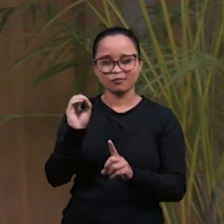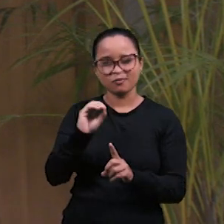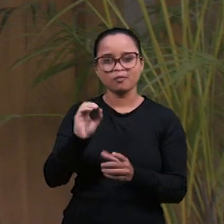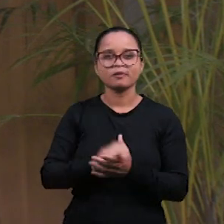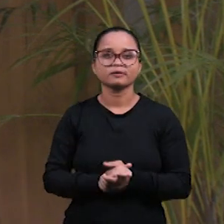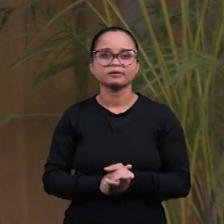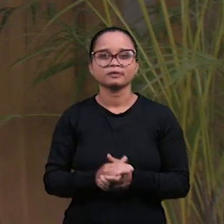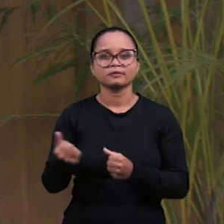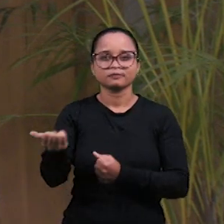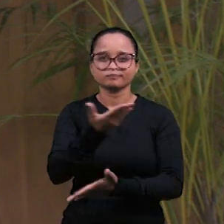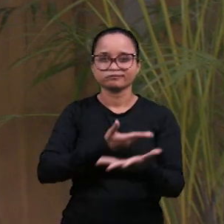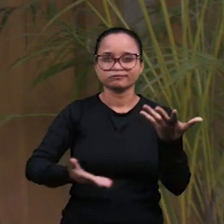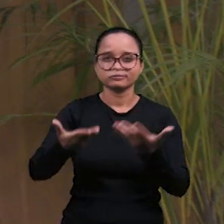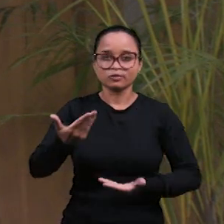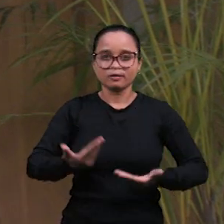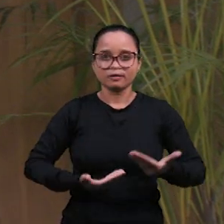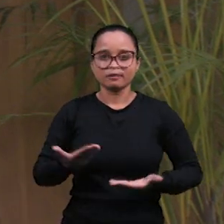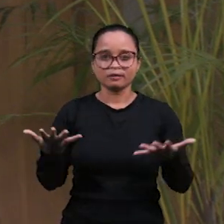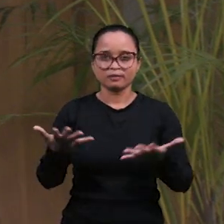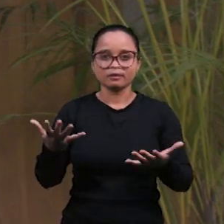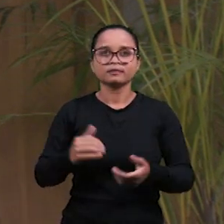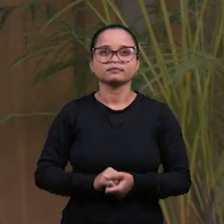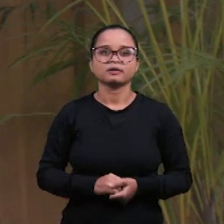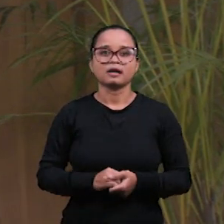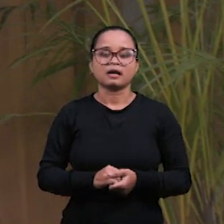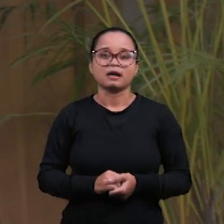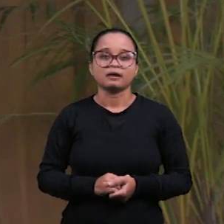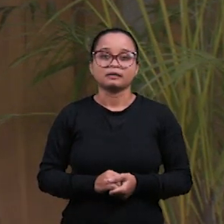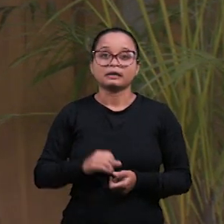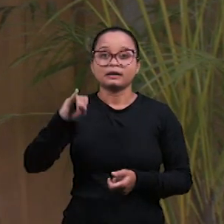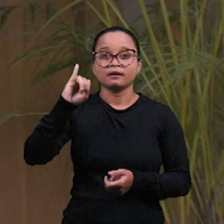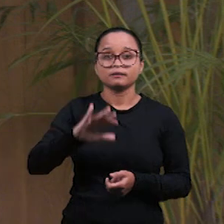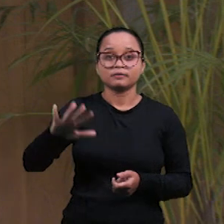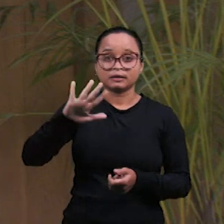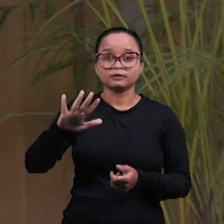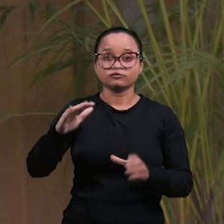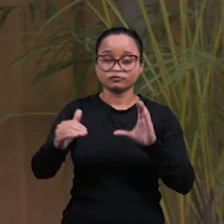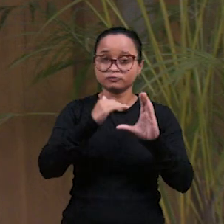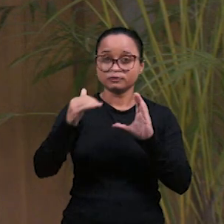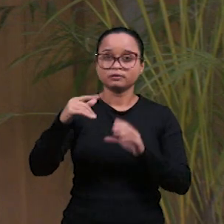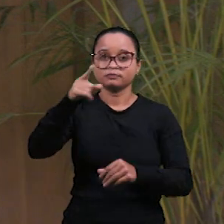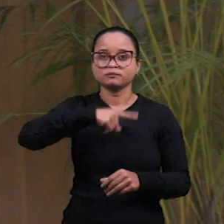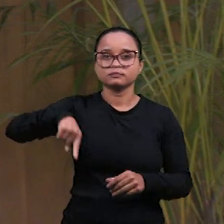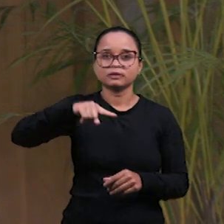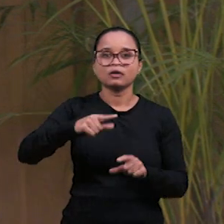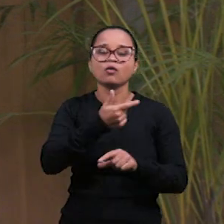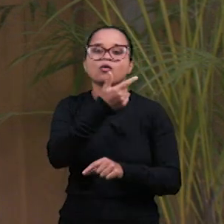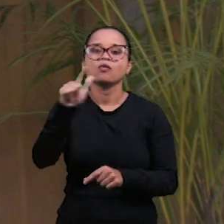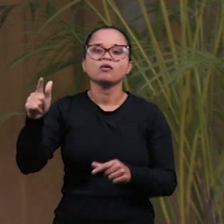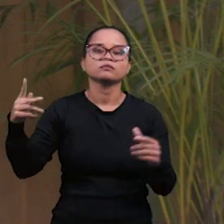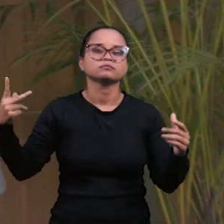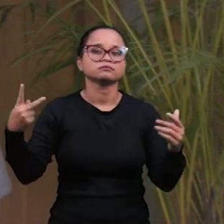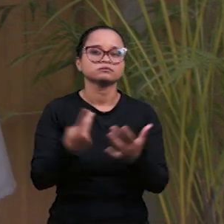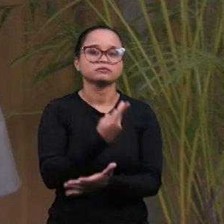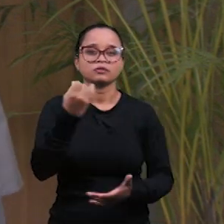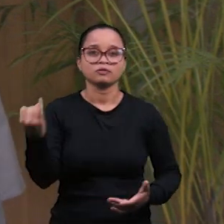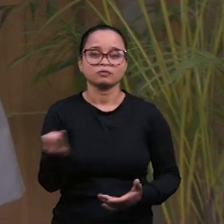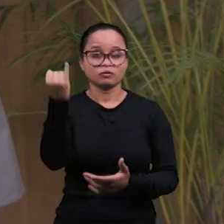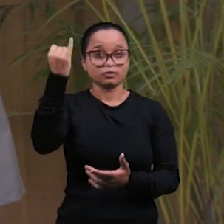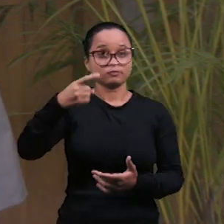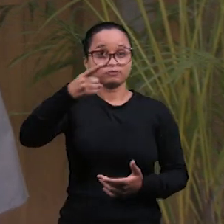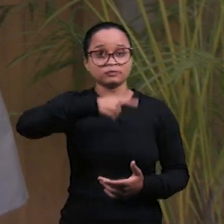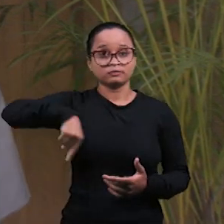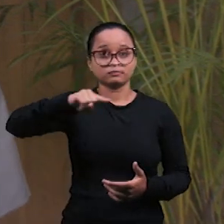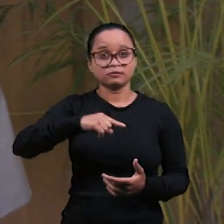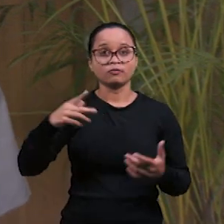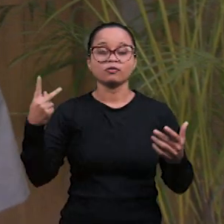aqui aquelas imagens que nos foram enviadas. Mas um outro acontecimento que é importante nós falarmos foi um acontecimento